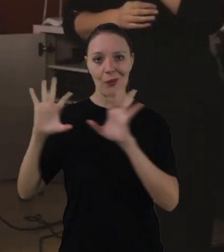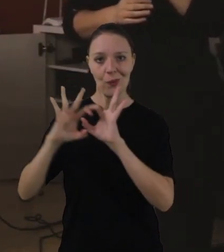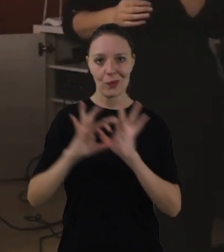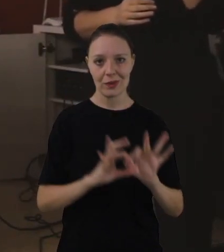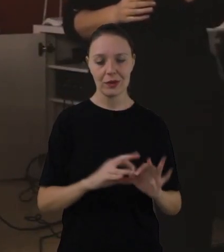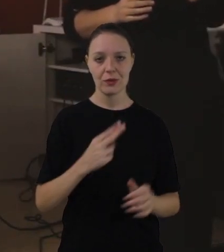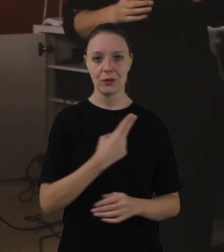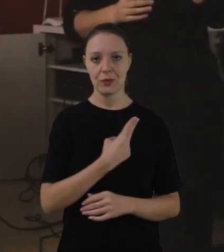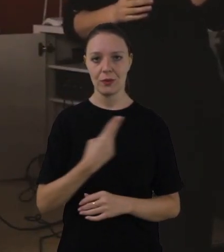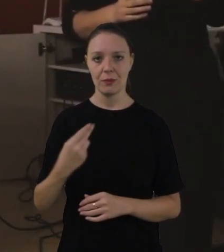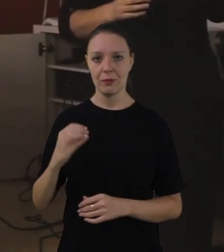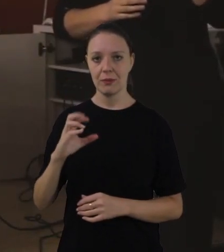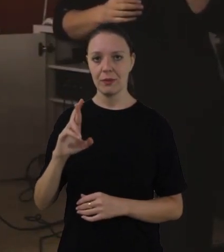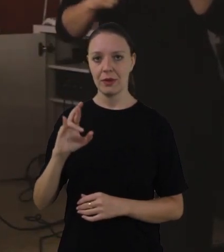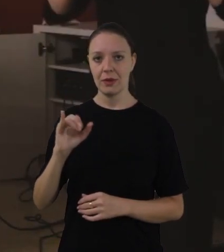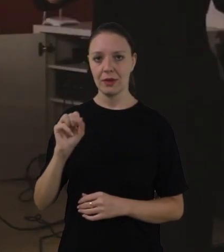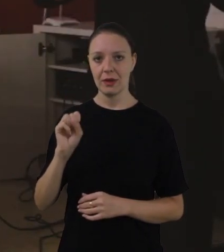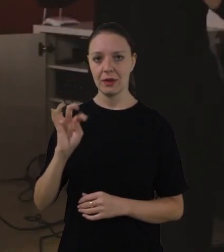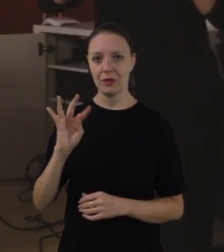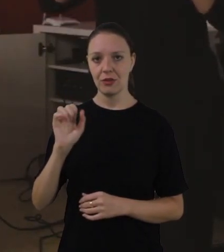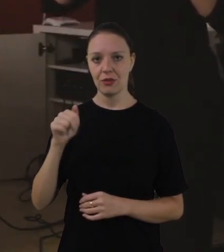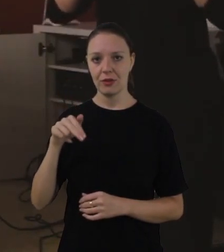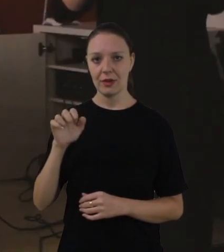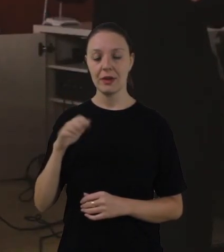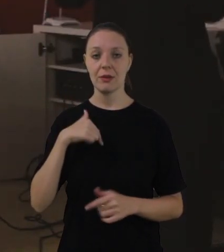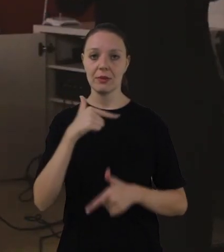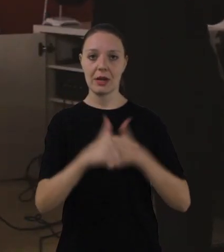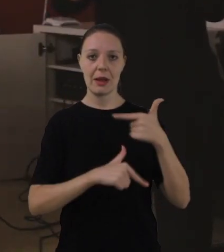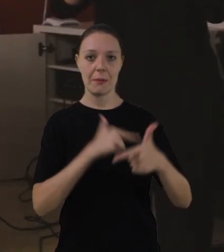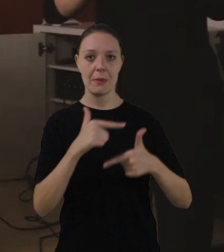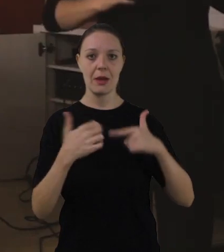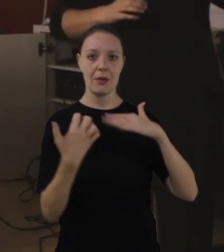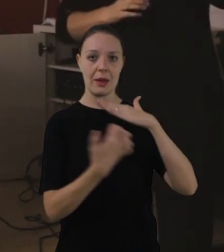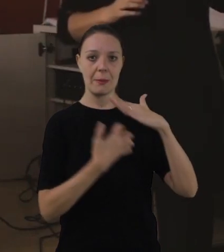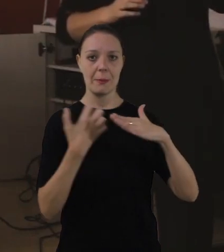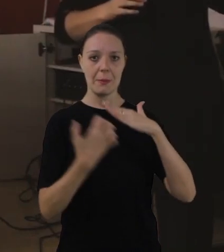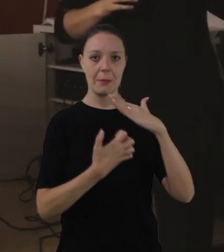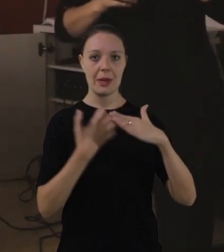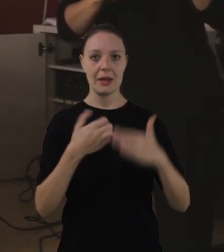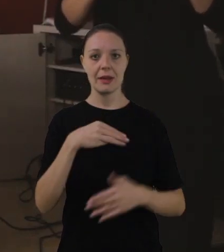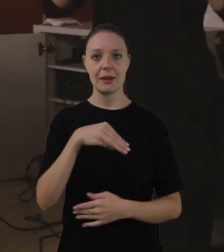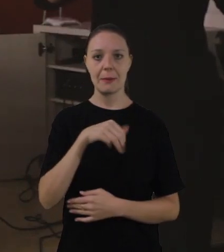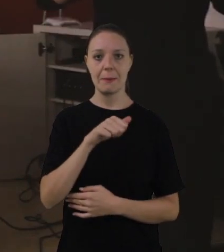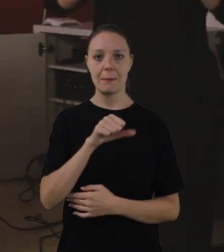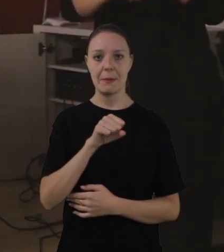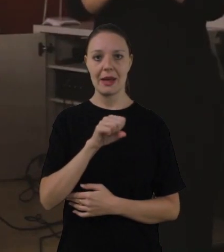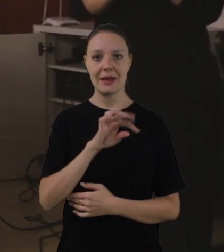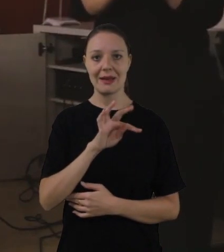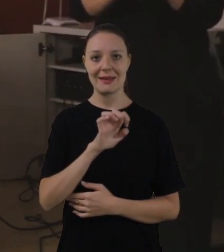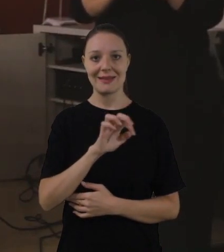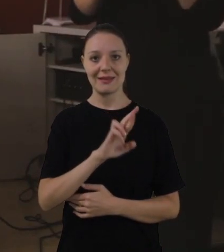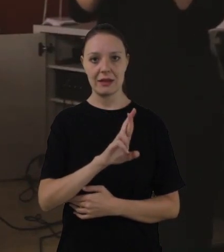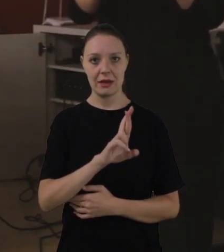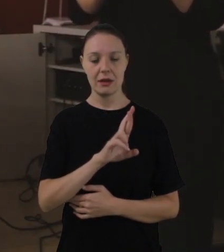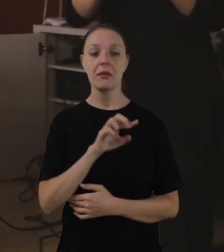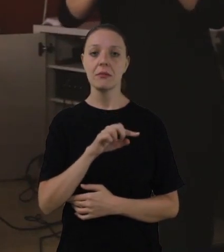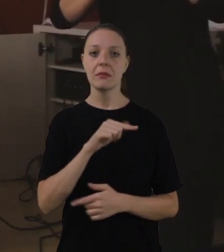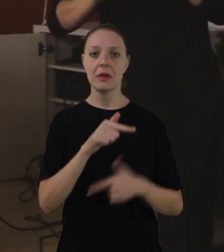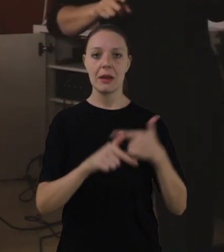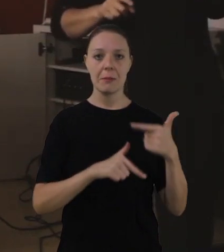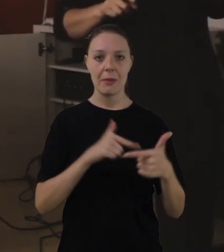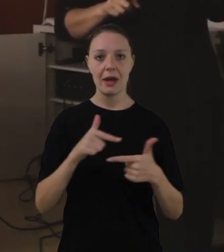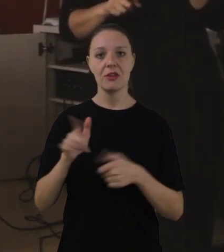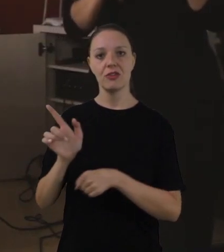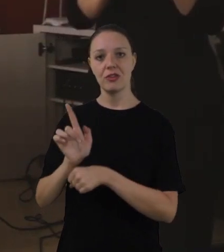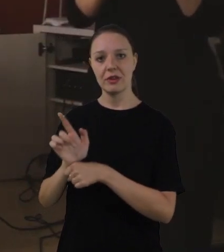Zonta Andreola, eu trabalho na Master há 16 anos, trabalho na área de gestão, na área de RH e gestão ESG e